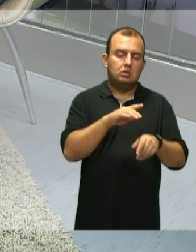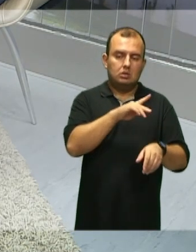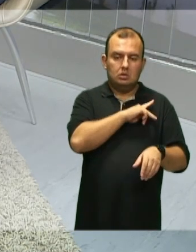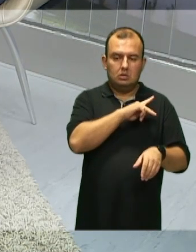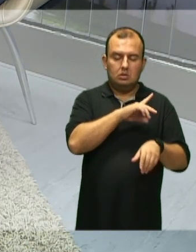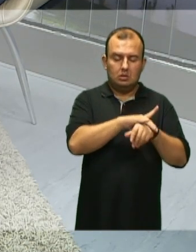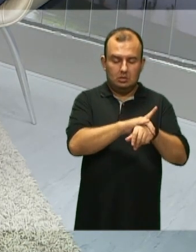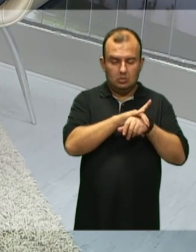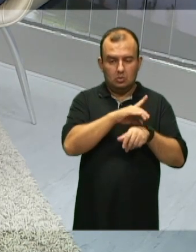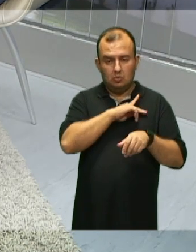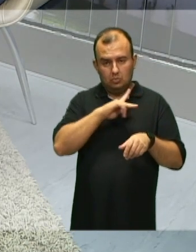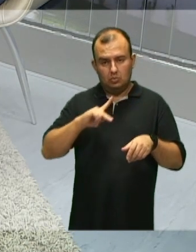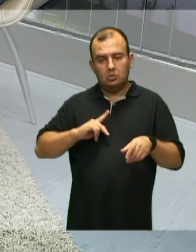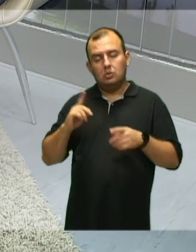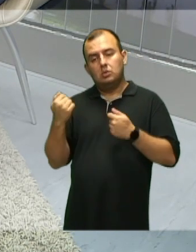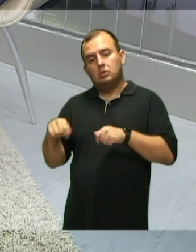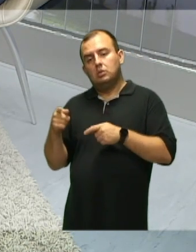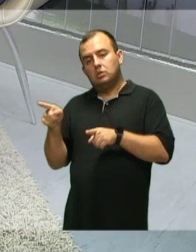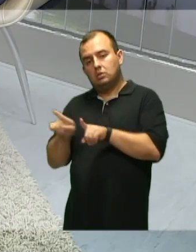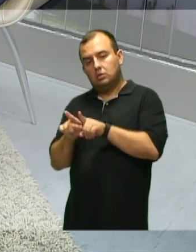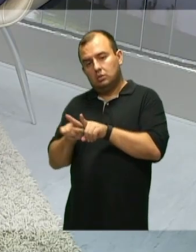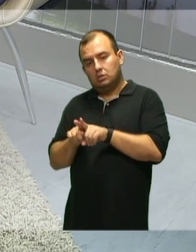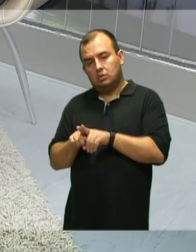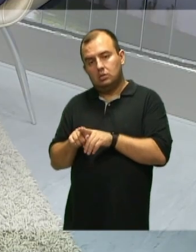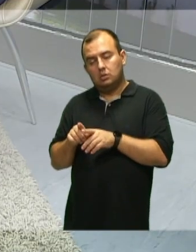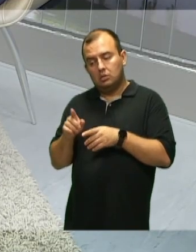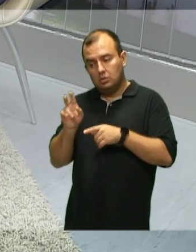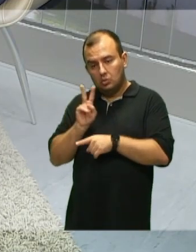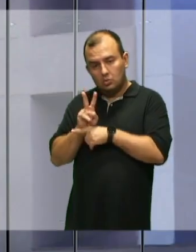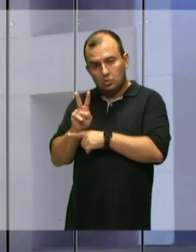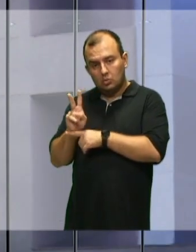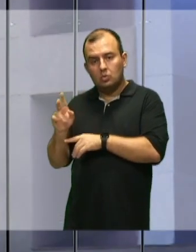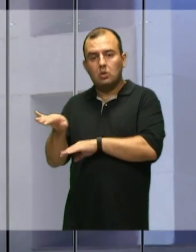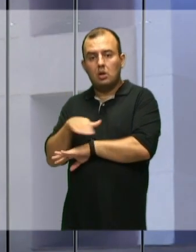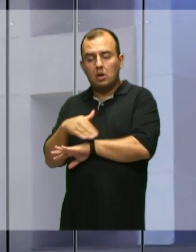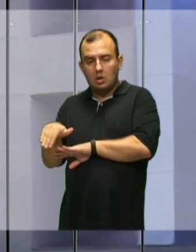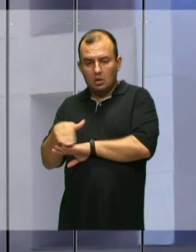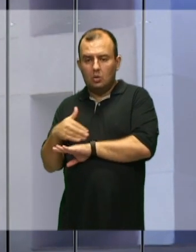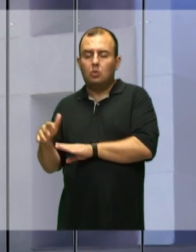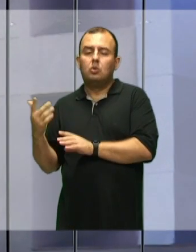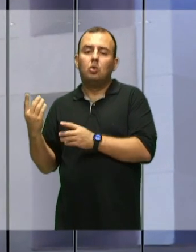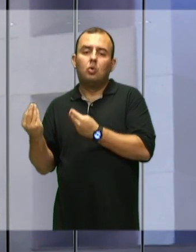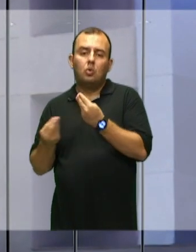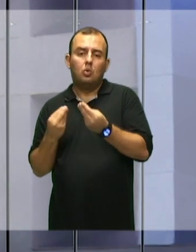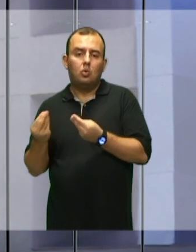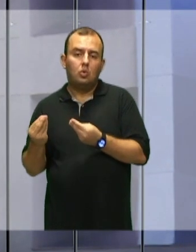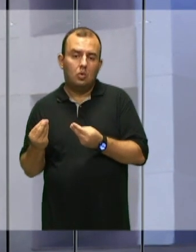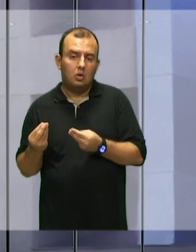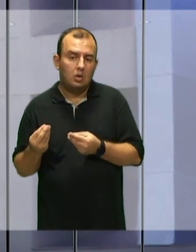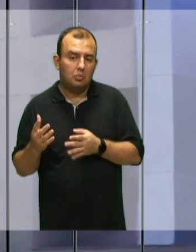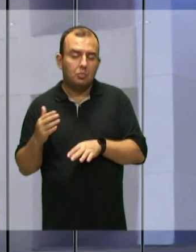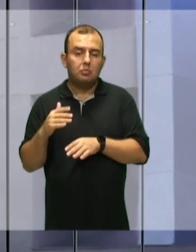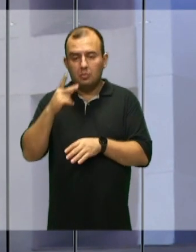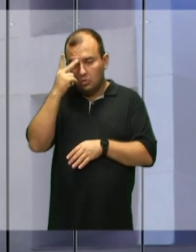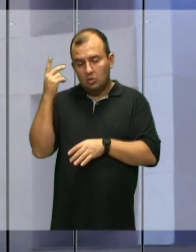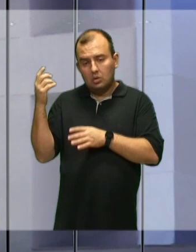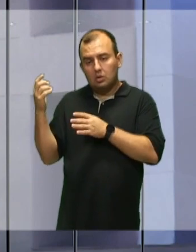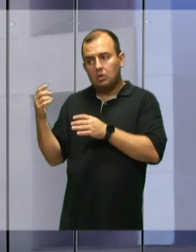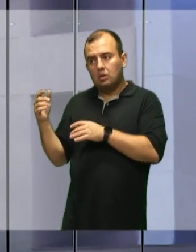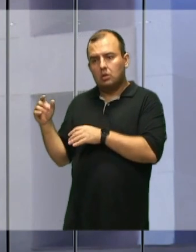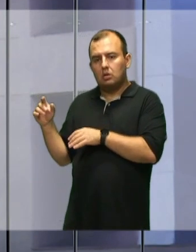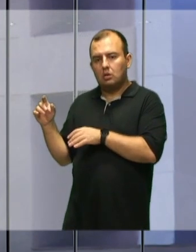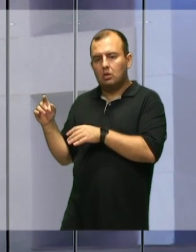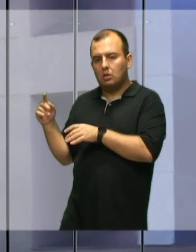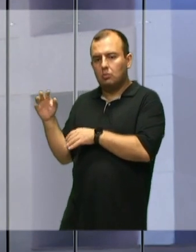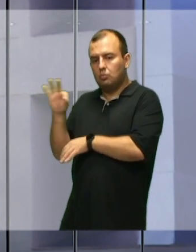esse morador de rua ele também precisa ser essa questão da triagem é um morador de rua é uma pessoa que é foragida qual é o